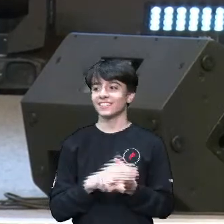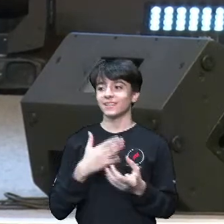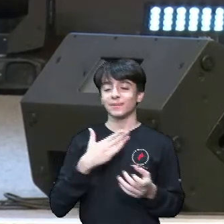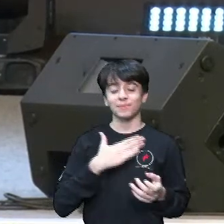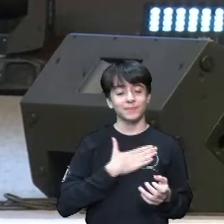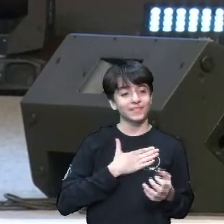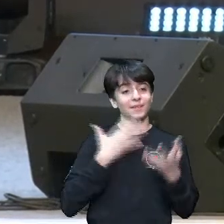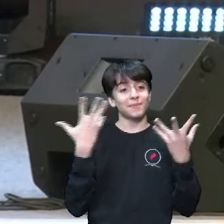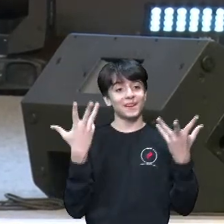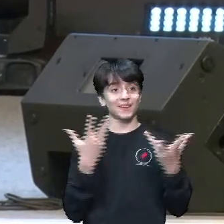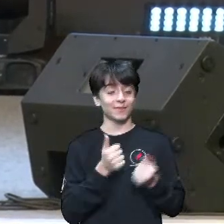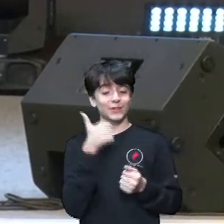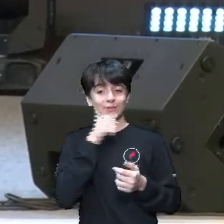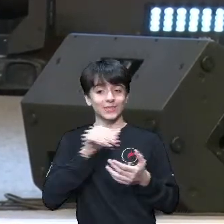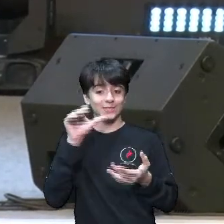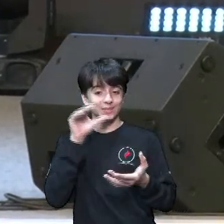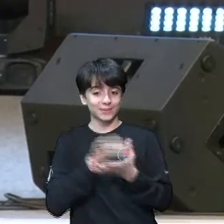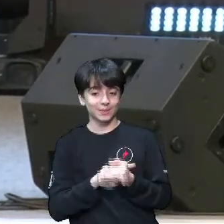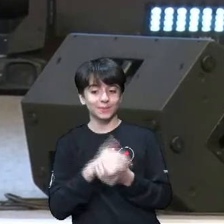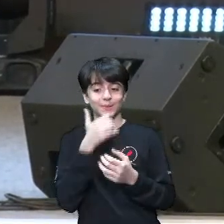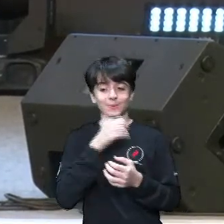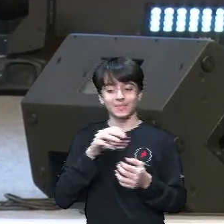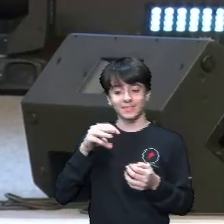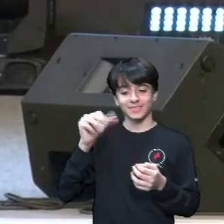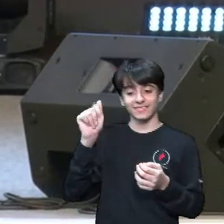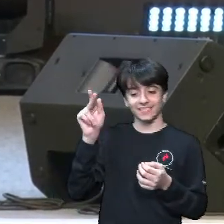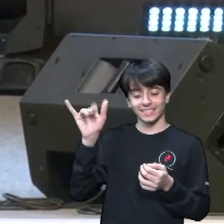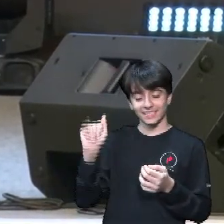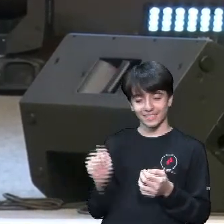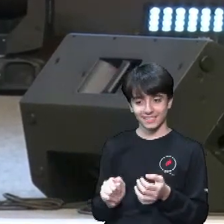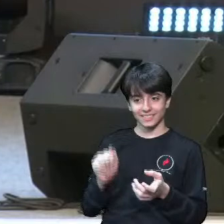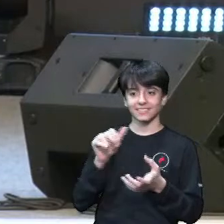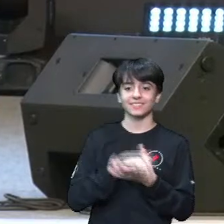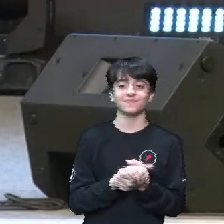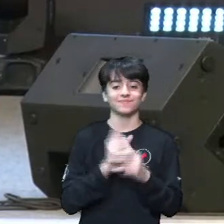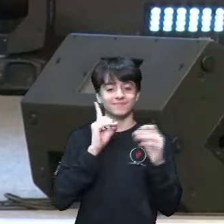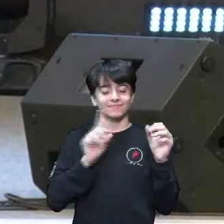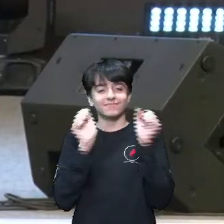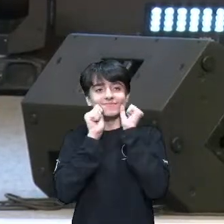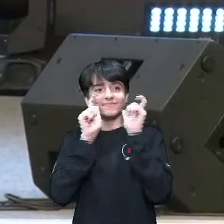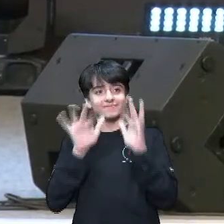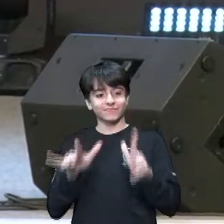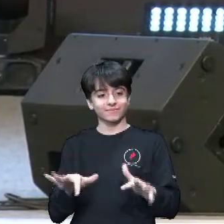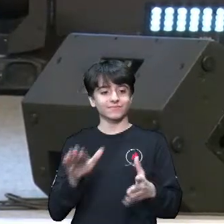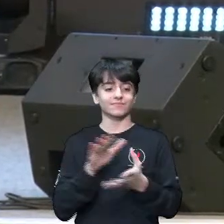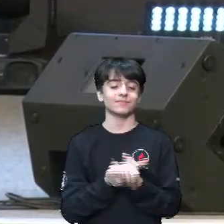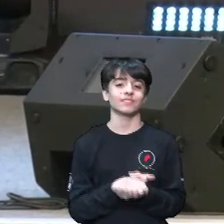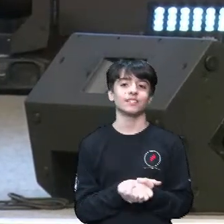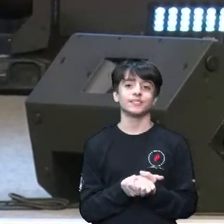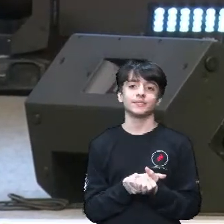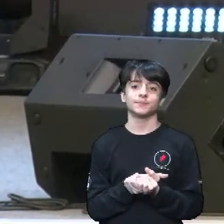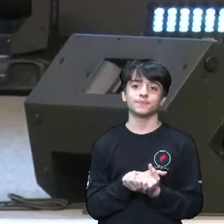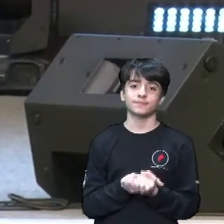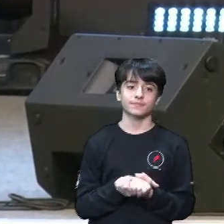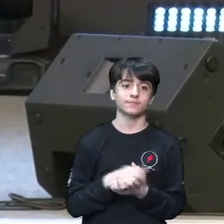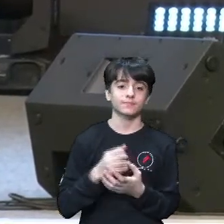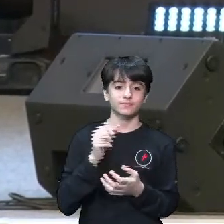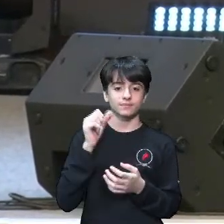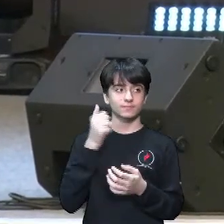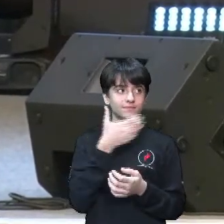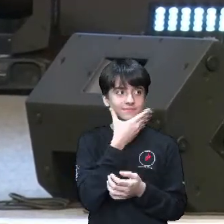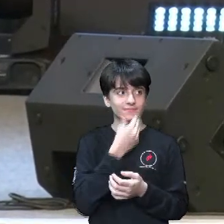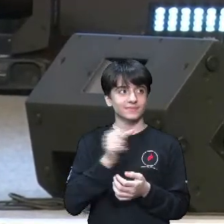maravilhosa esposa Maria Luísa. Parabéns, Maria Luísa, Deus te abençoe. Aqui também o Isaac e